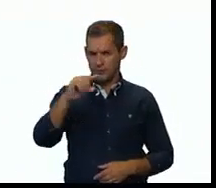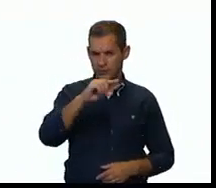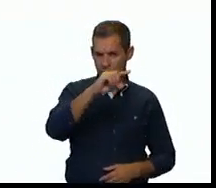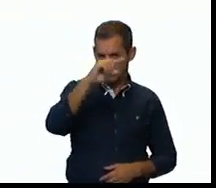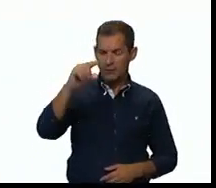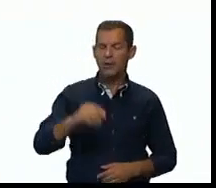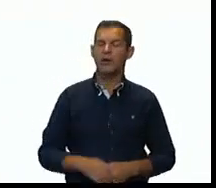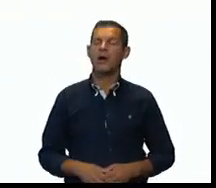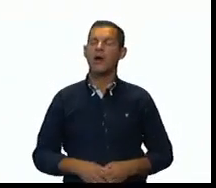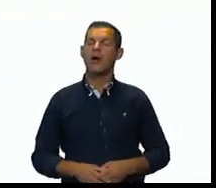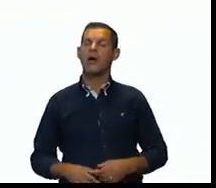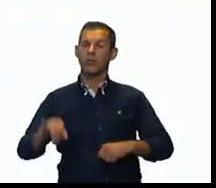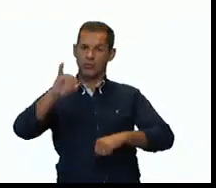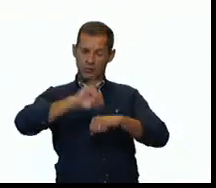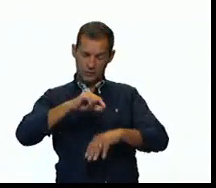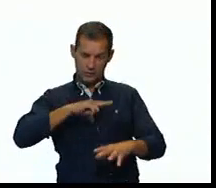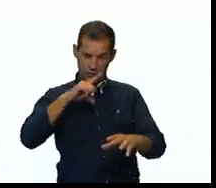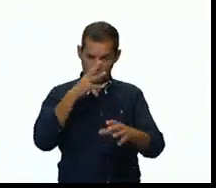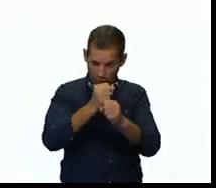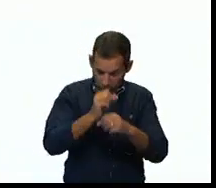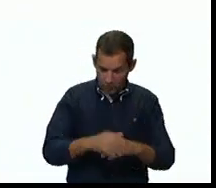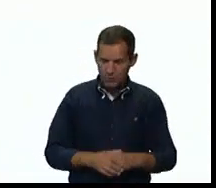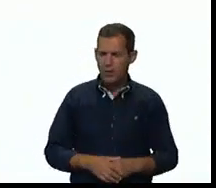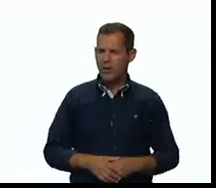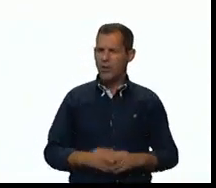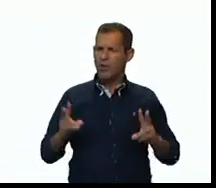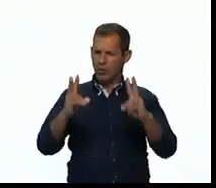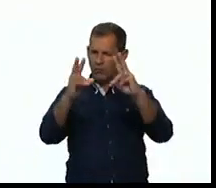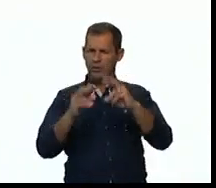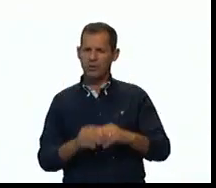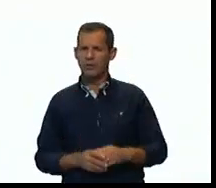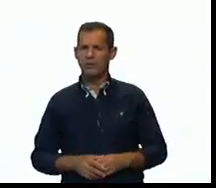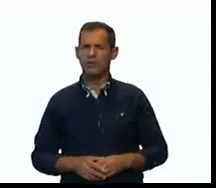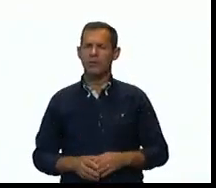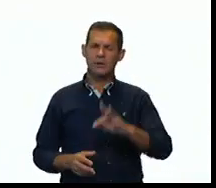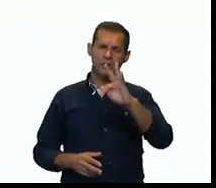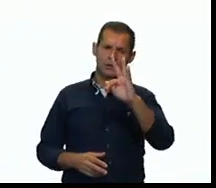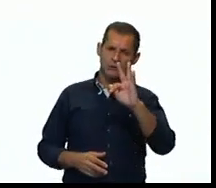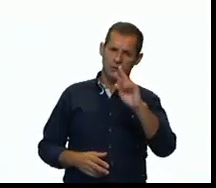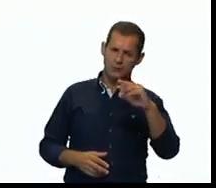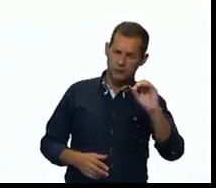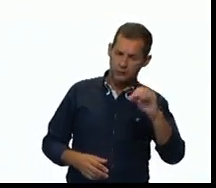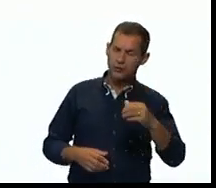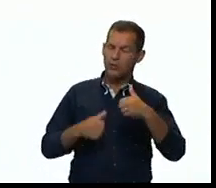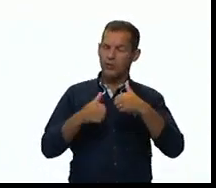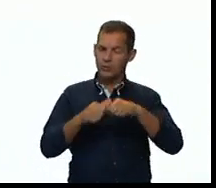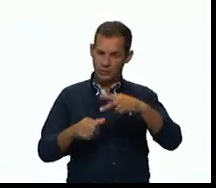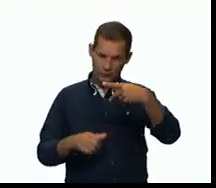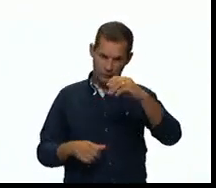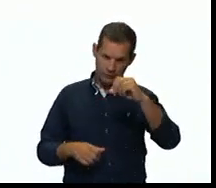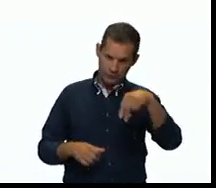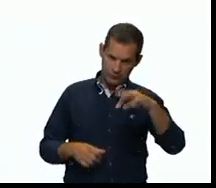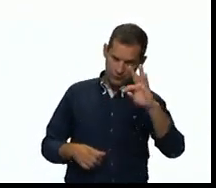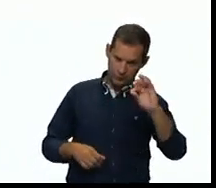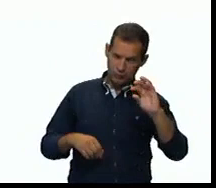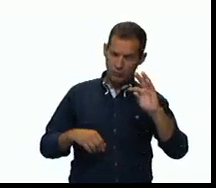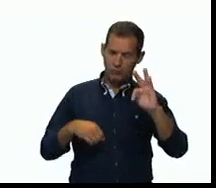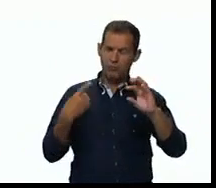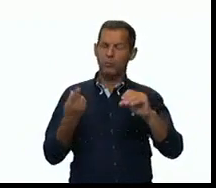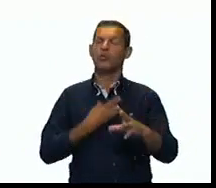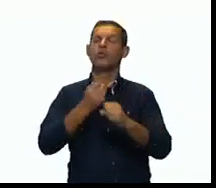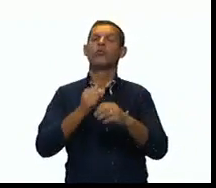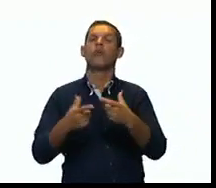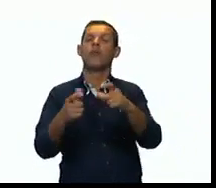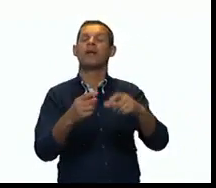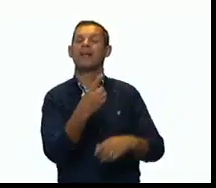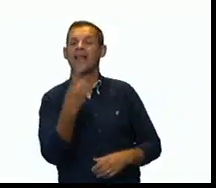função no ponto. Então, eu vou calcular quanto vale aquela função nesse ponto. Então, como que a gente calcula a